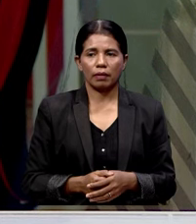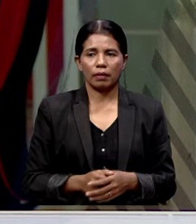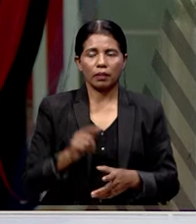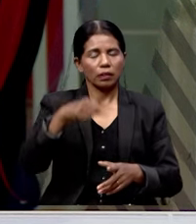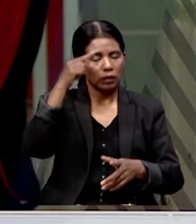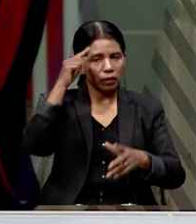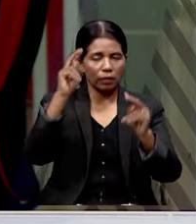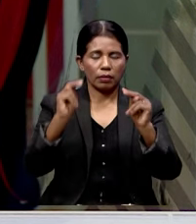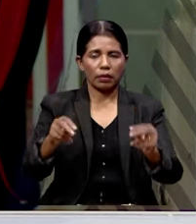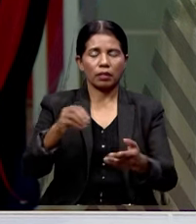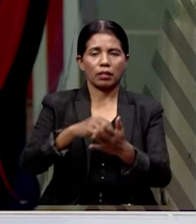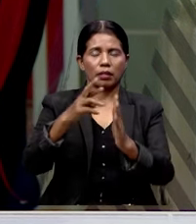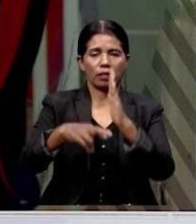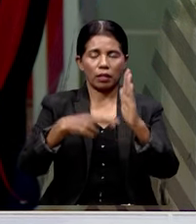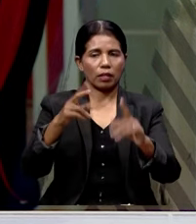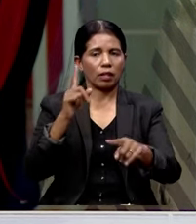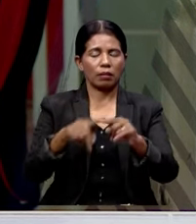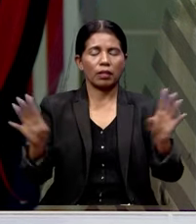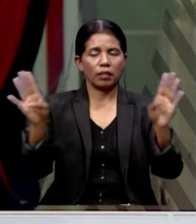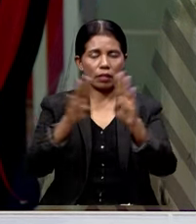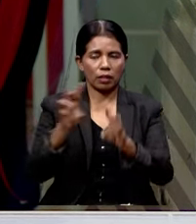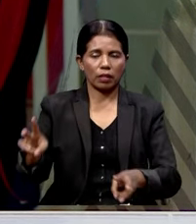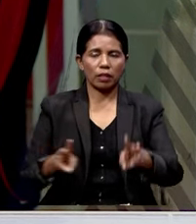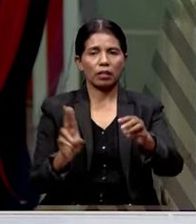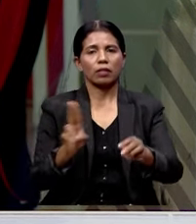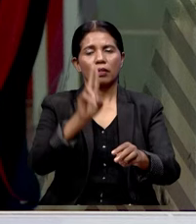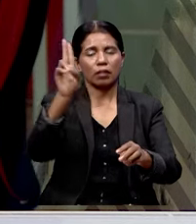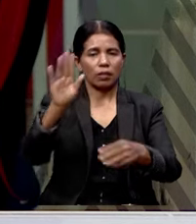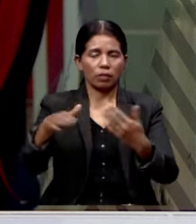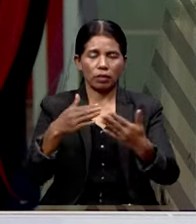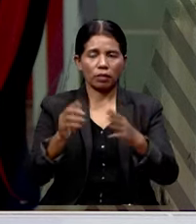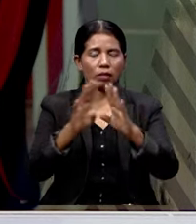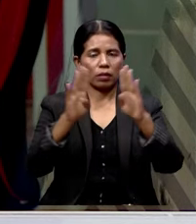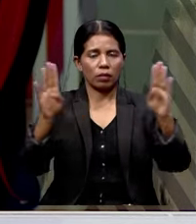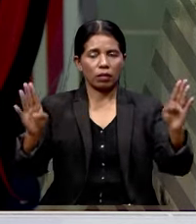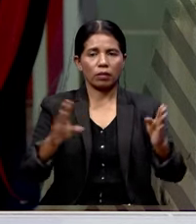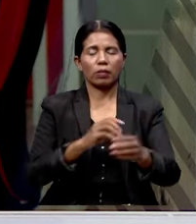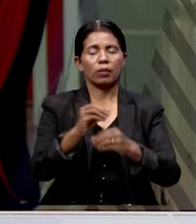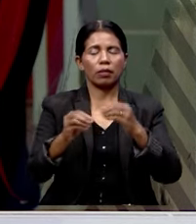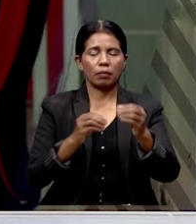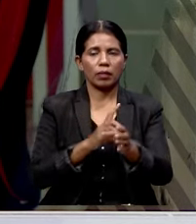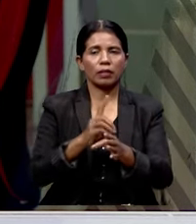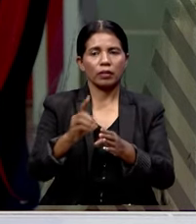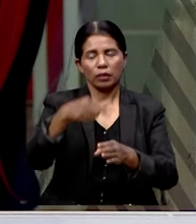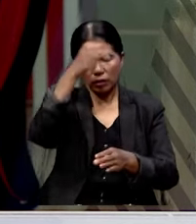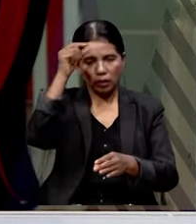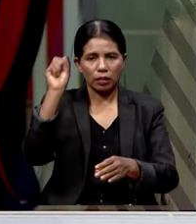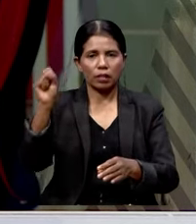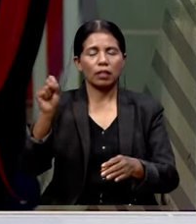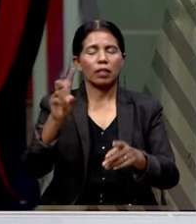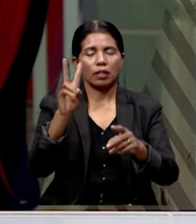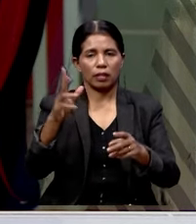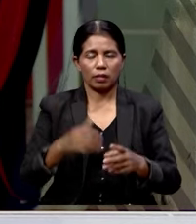O governo precisa criar regulamento a Tulabele Takadala, na Universidade de Sira, a Turloque curso de doutoramento IHA Relara.